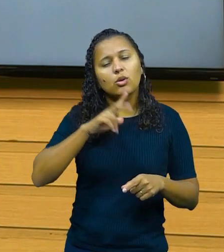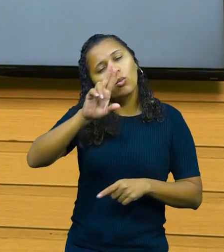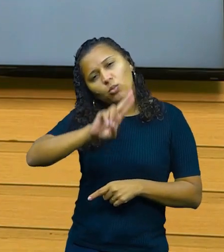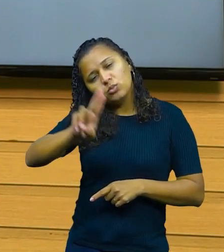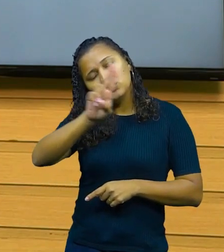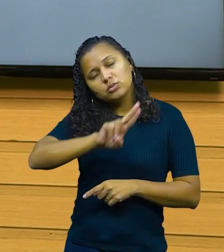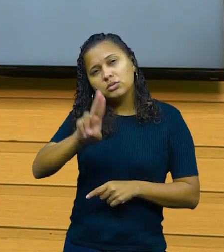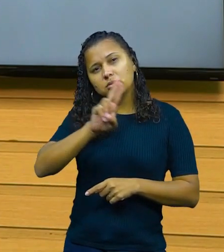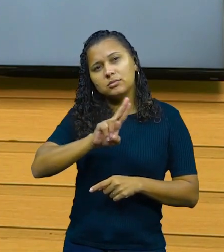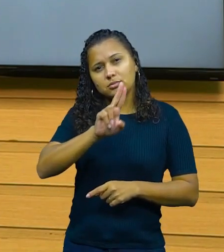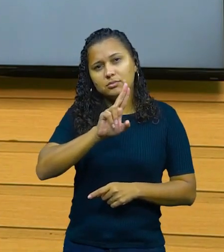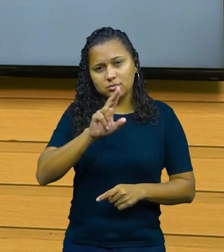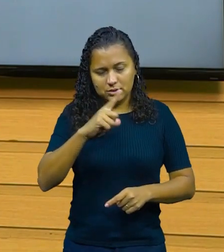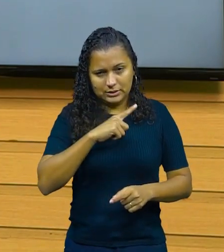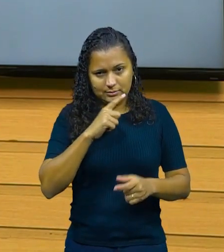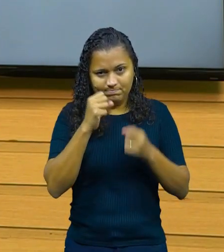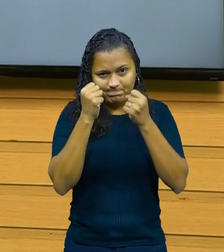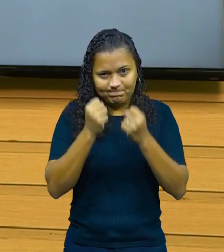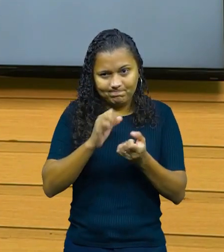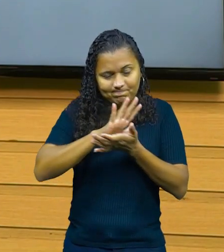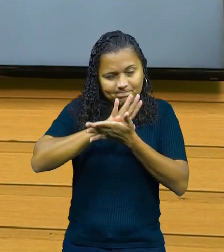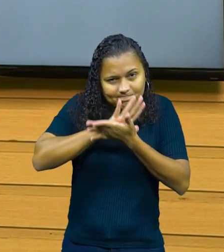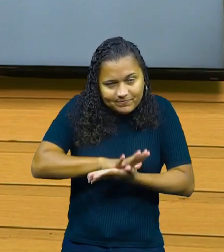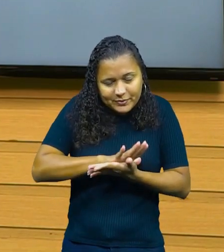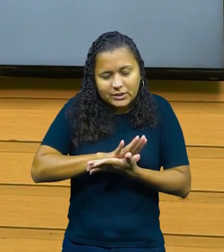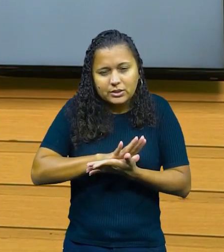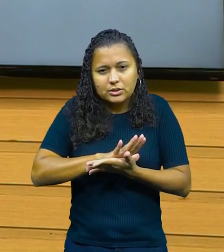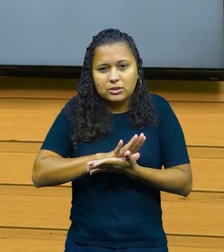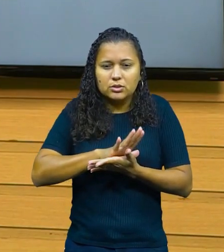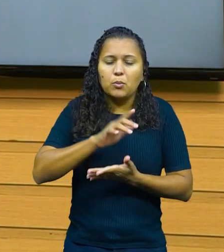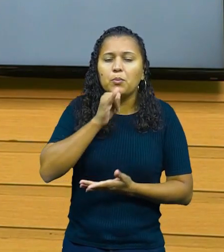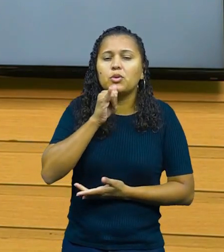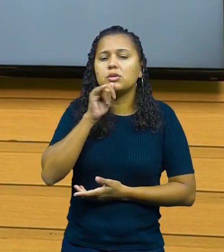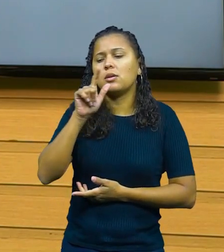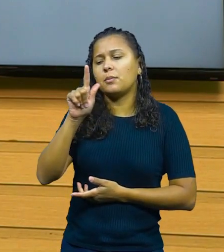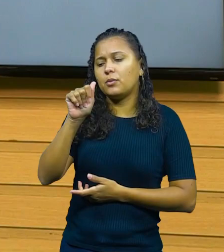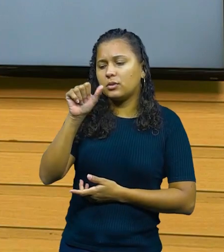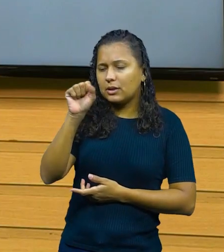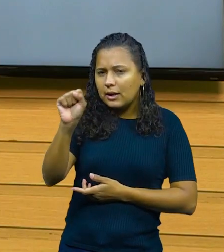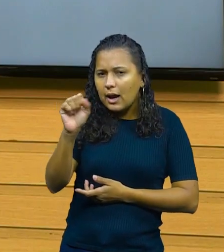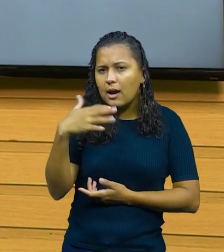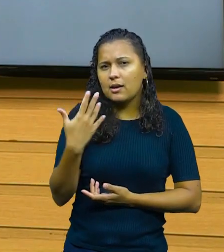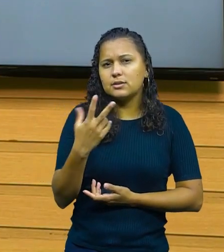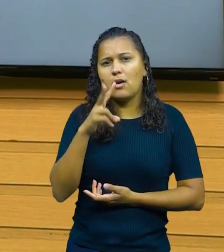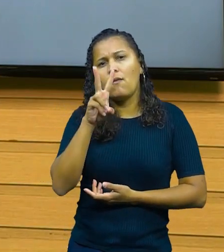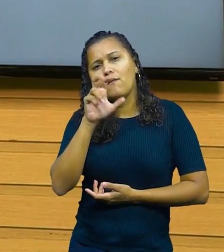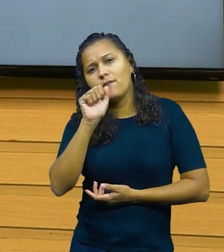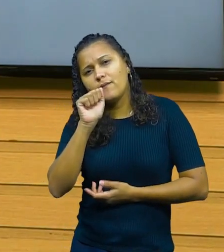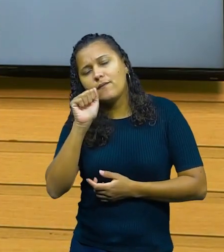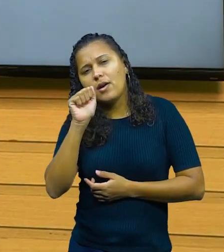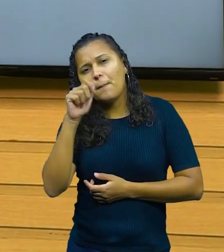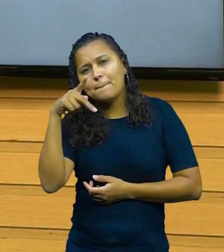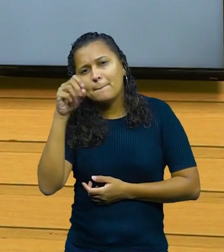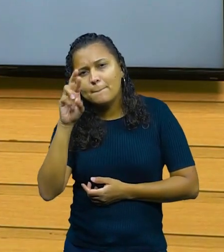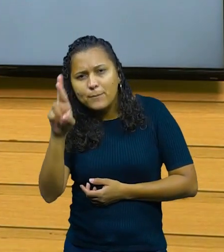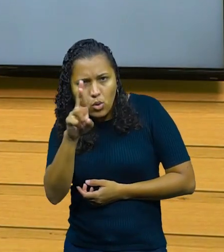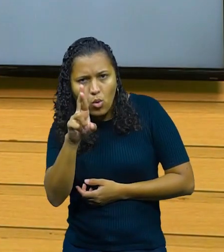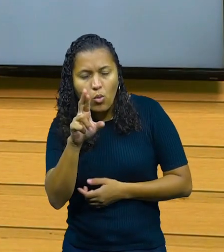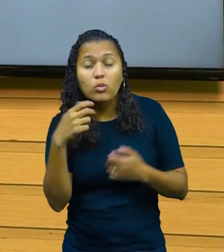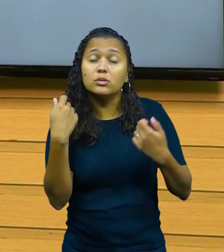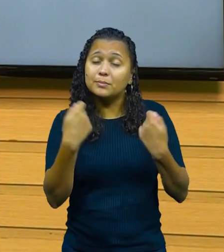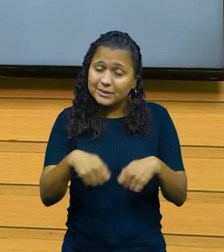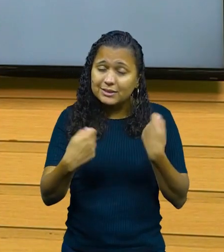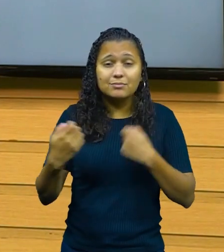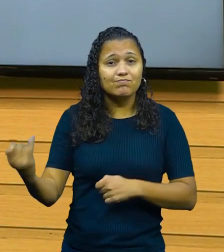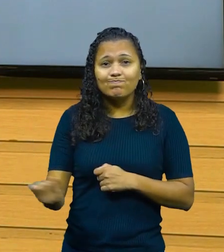se utilizam dessa pressão, essa pressão de gás, a pressão de vapor. Então, é extremamente importante que você